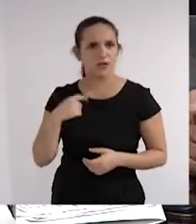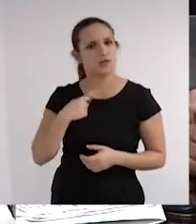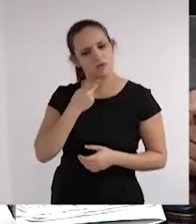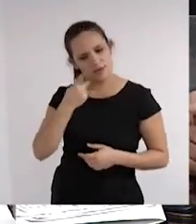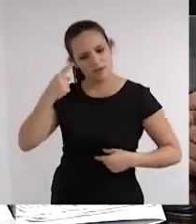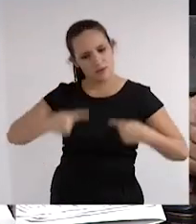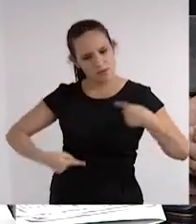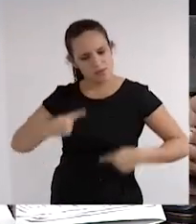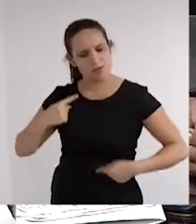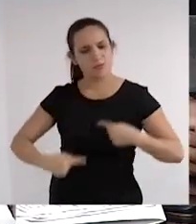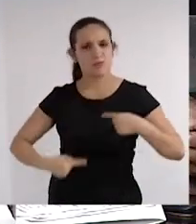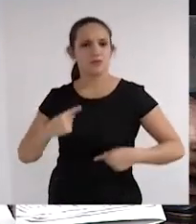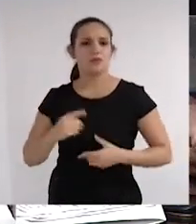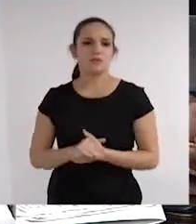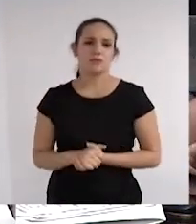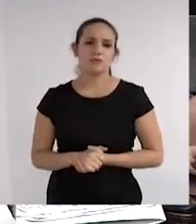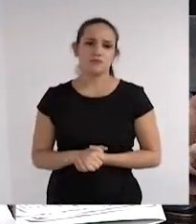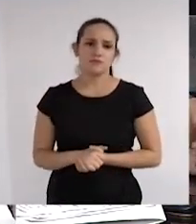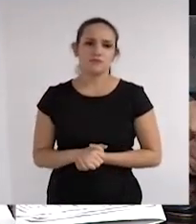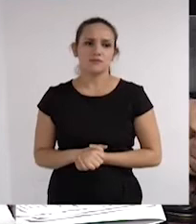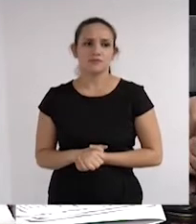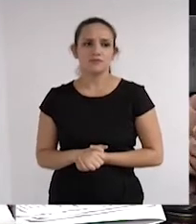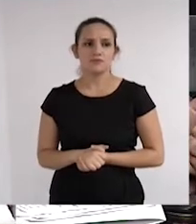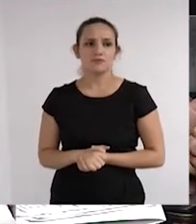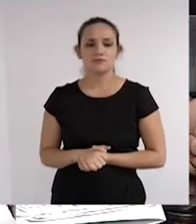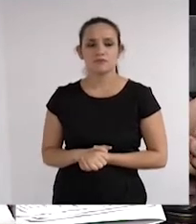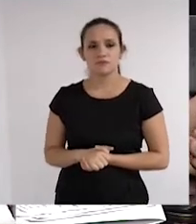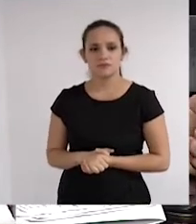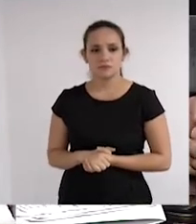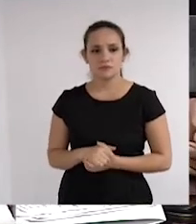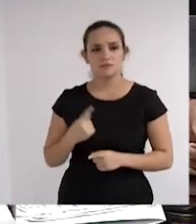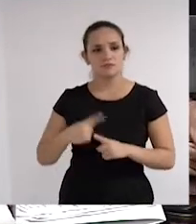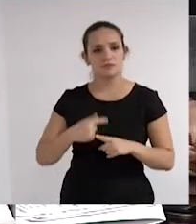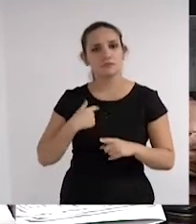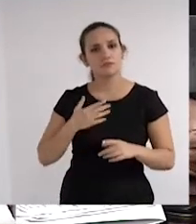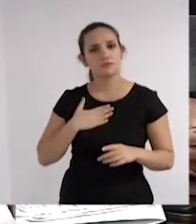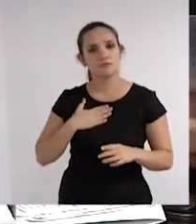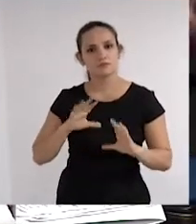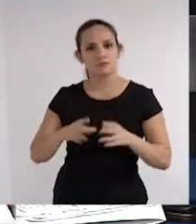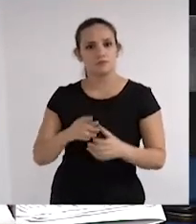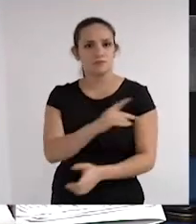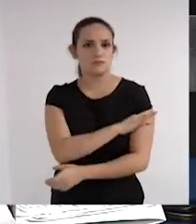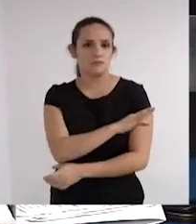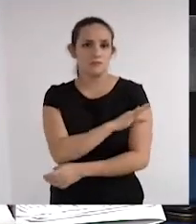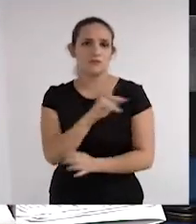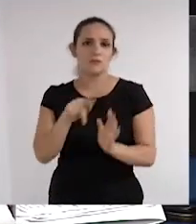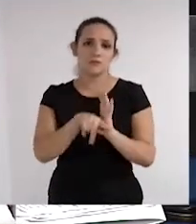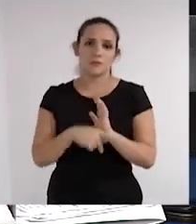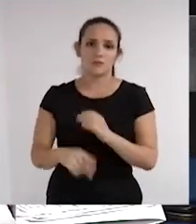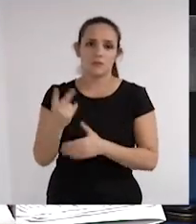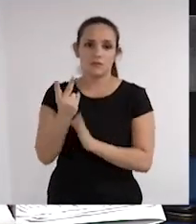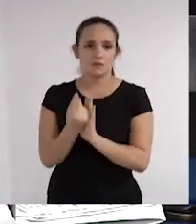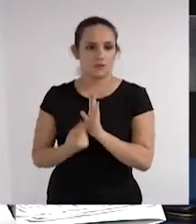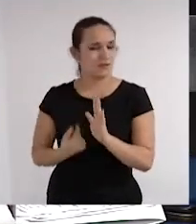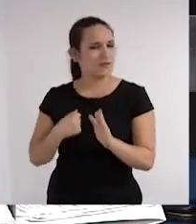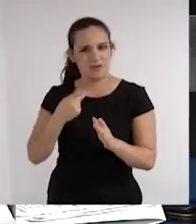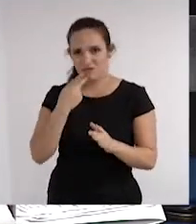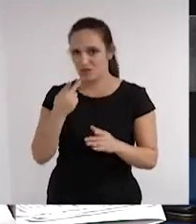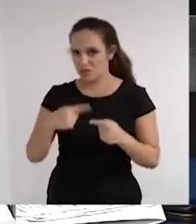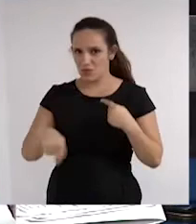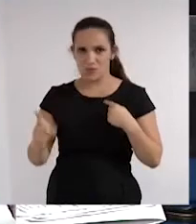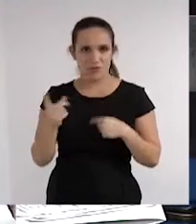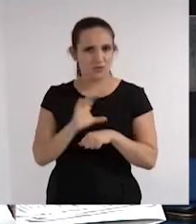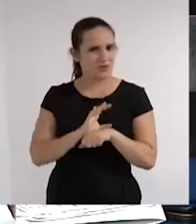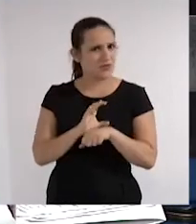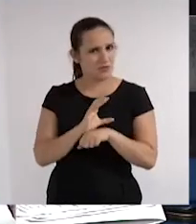esse debate, em relação, por ser da Comissão do Orçamento, nós falamos da questão da inconstitucionalidade de forma